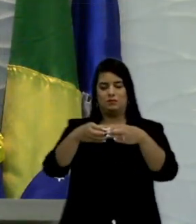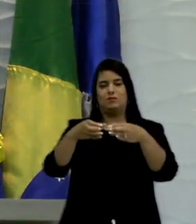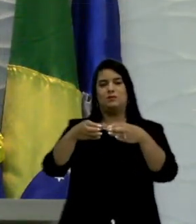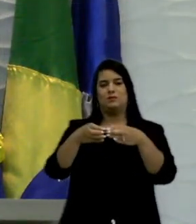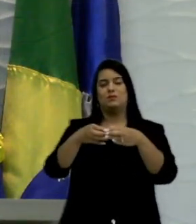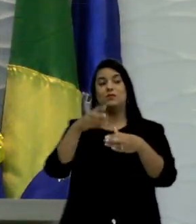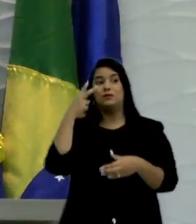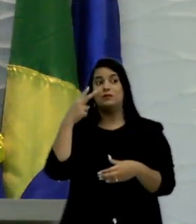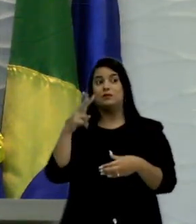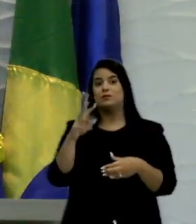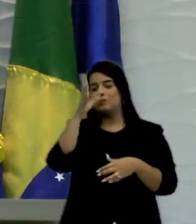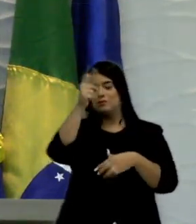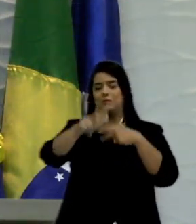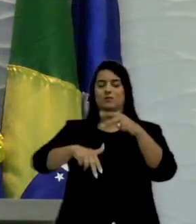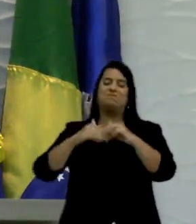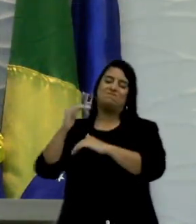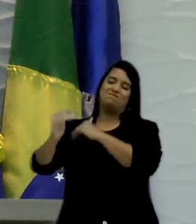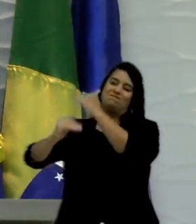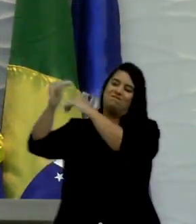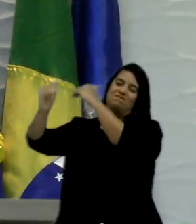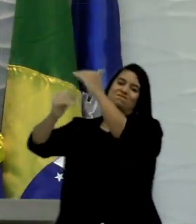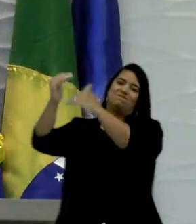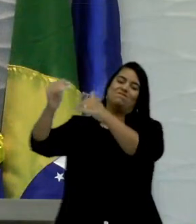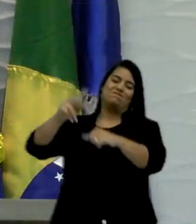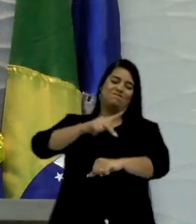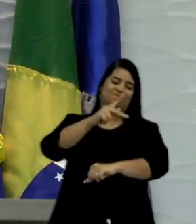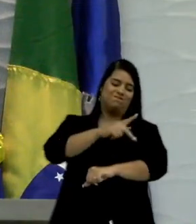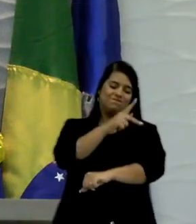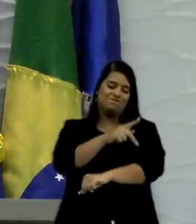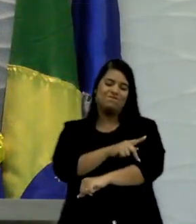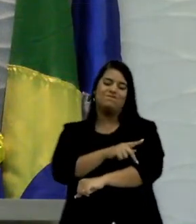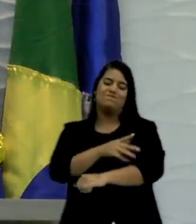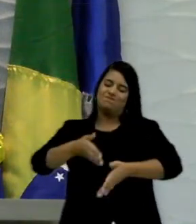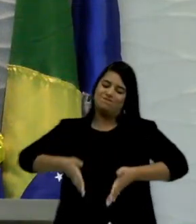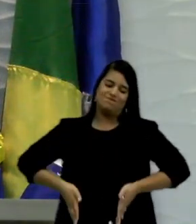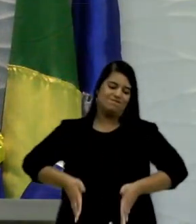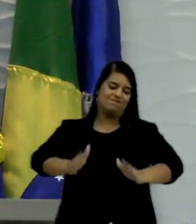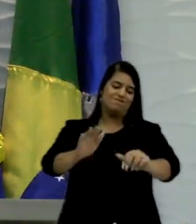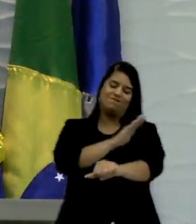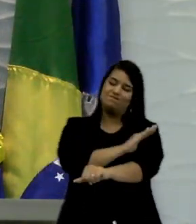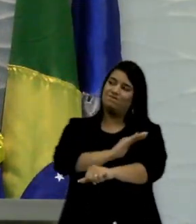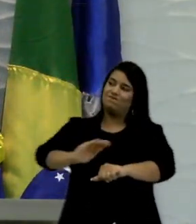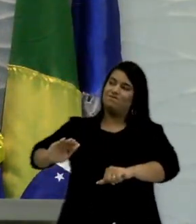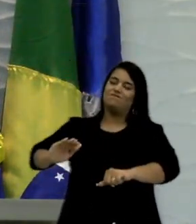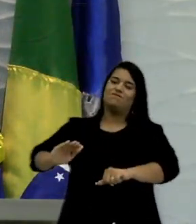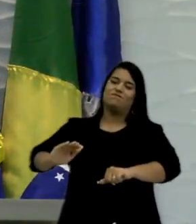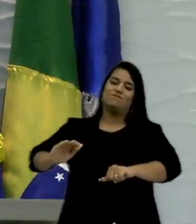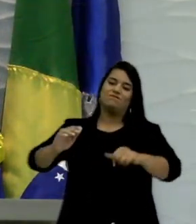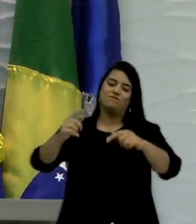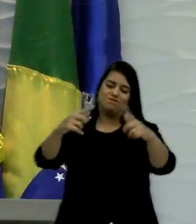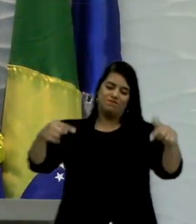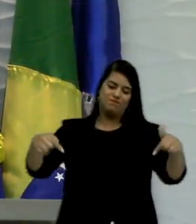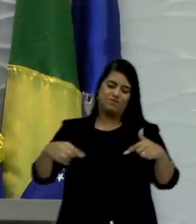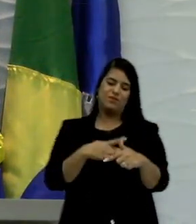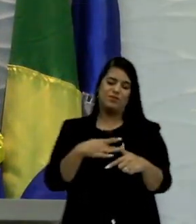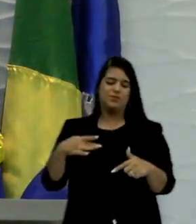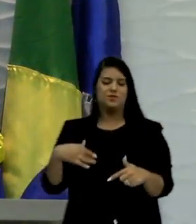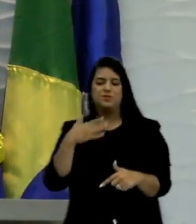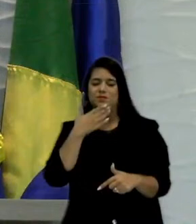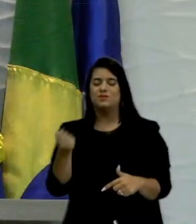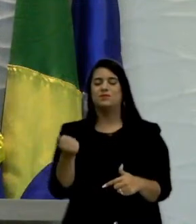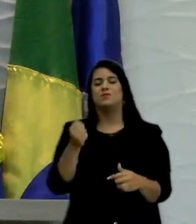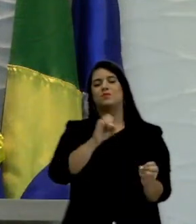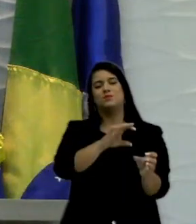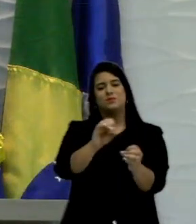São Bento do Una desenvolvendo nas suas praças, avenidas, asfalto, calçamento, postos de saúde, melhorias na